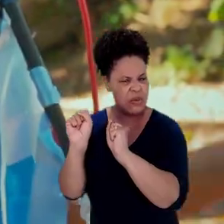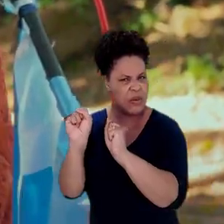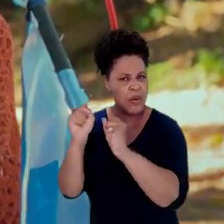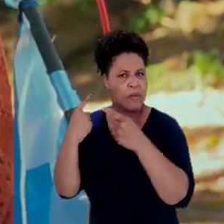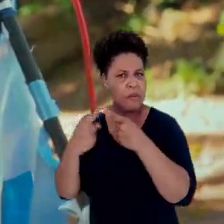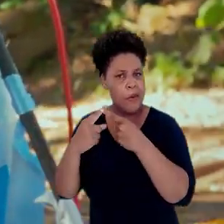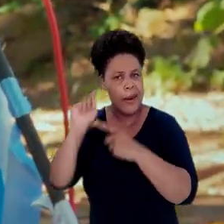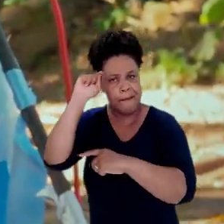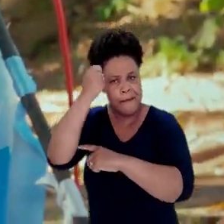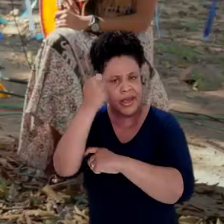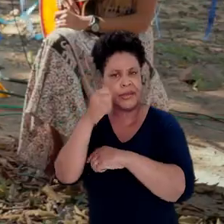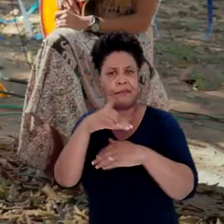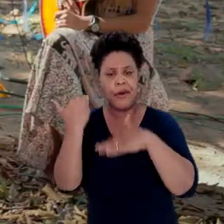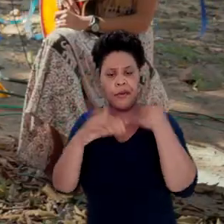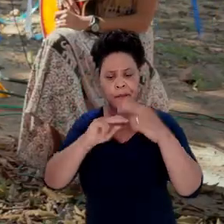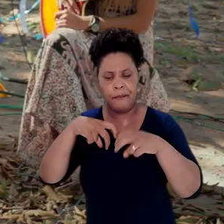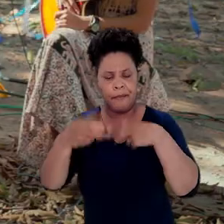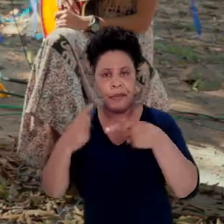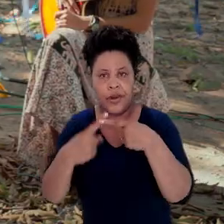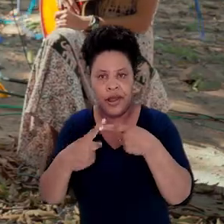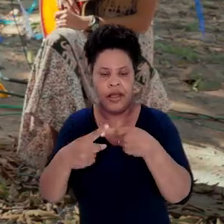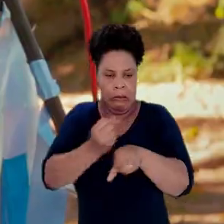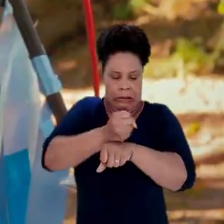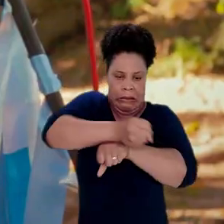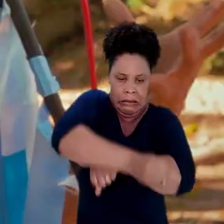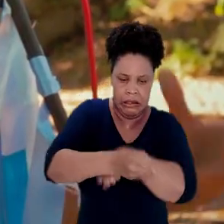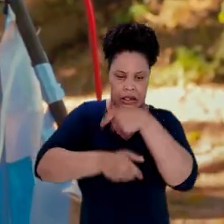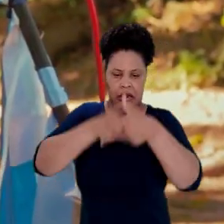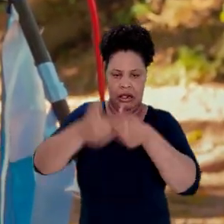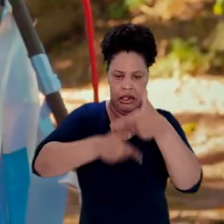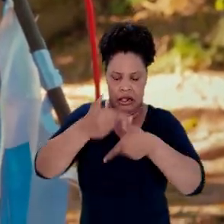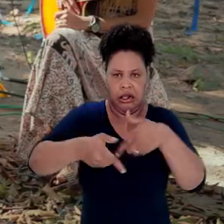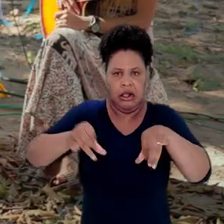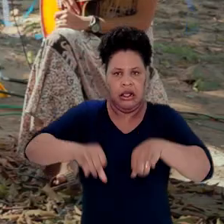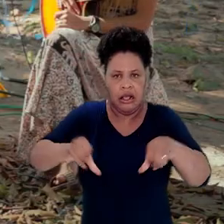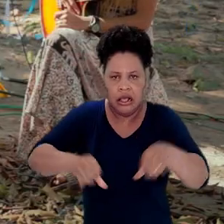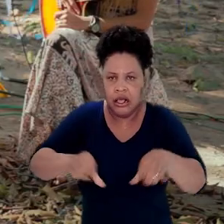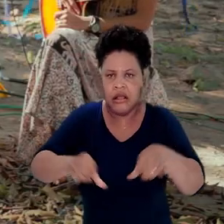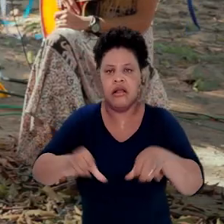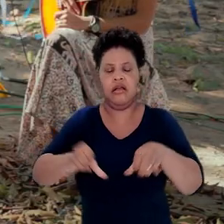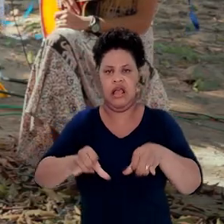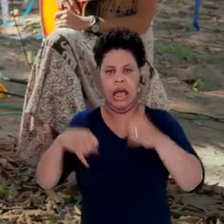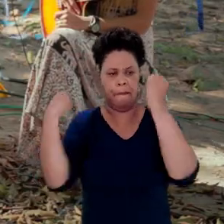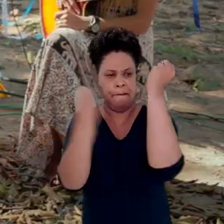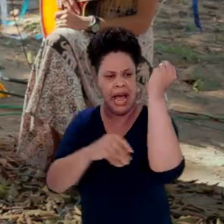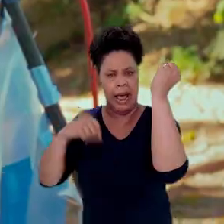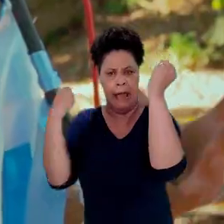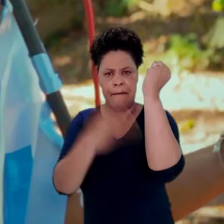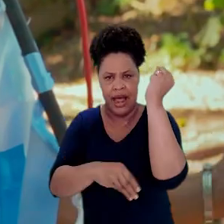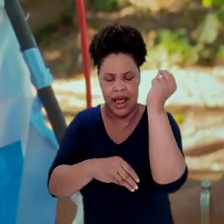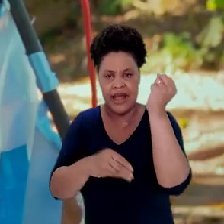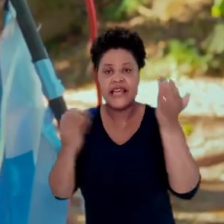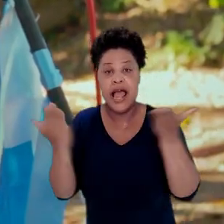muitos morridos de tanto trabalhar, de tanto apanhar, de tanto sofrimento, e simplesmente vocês